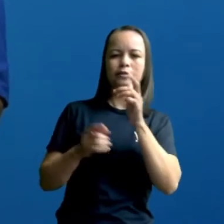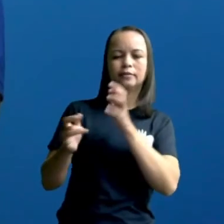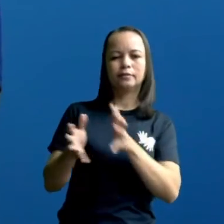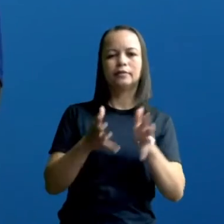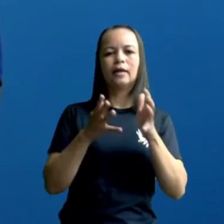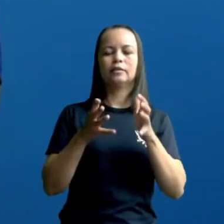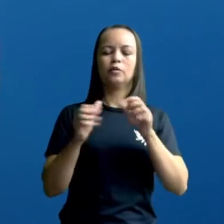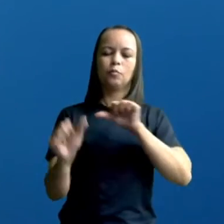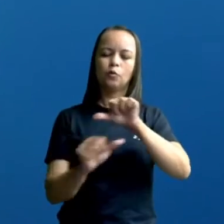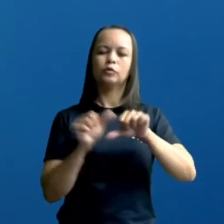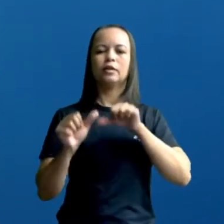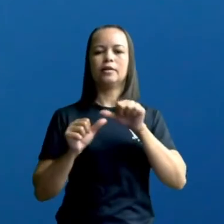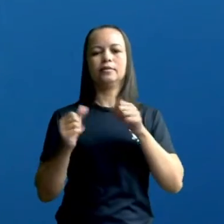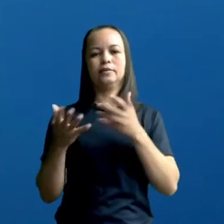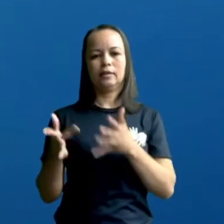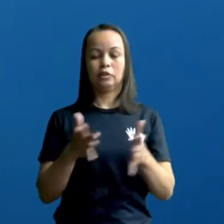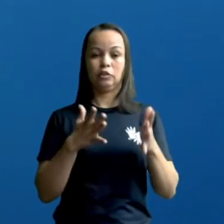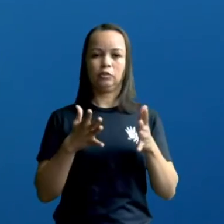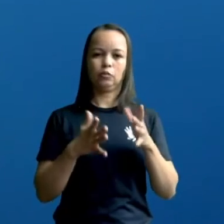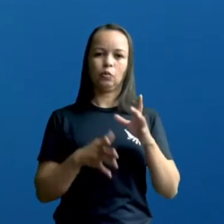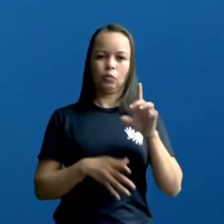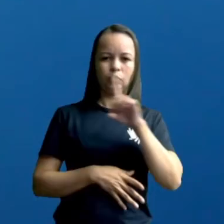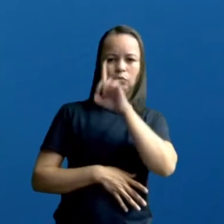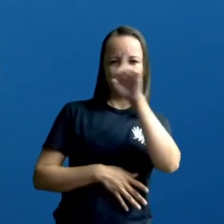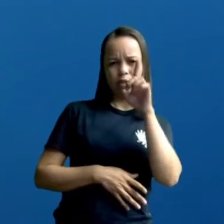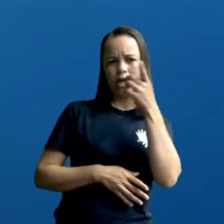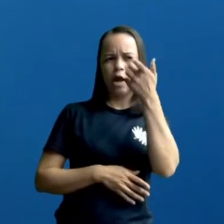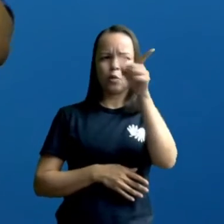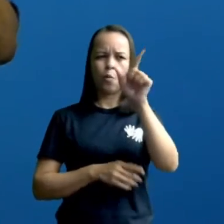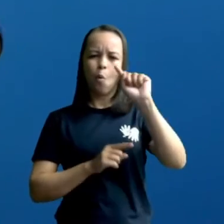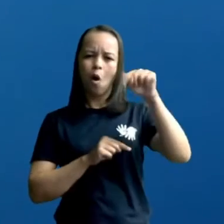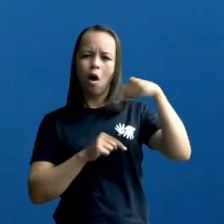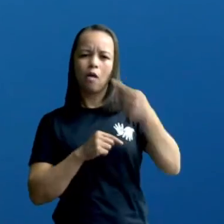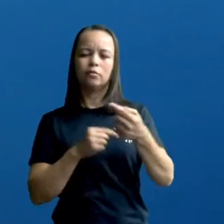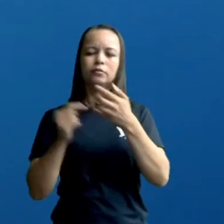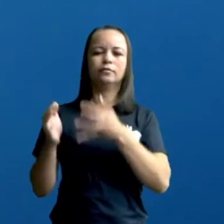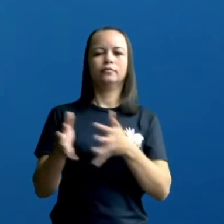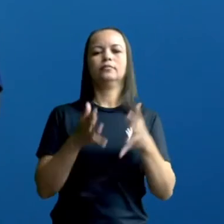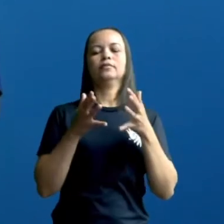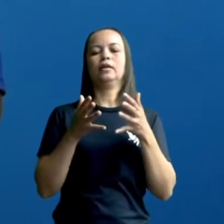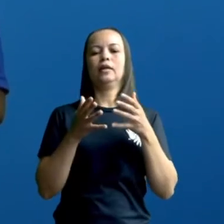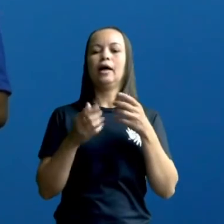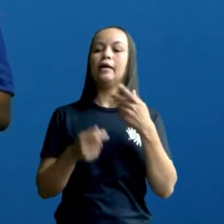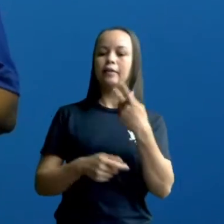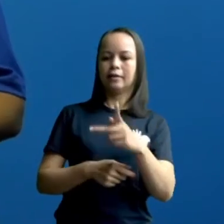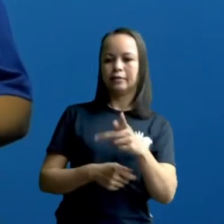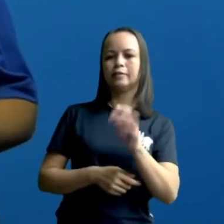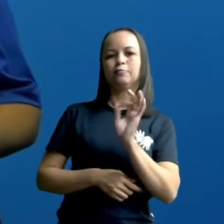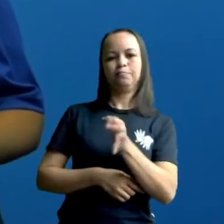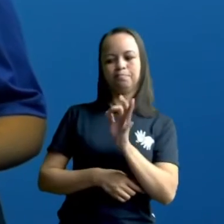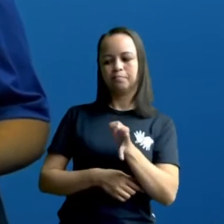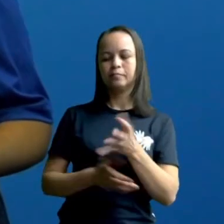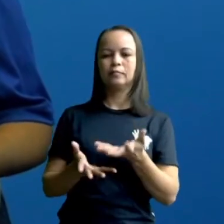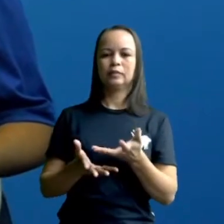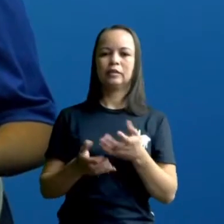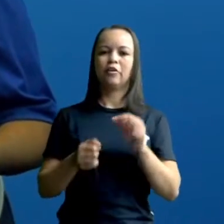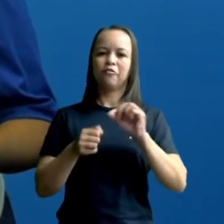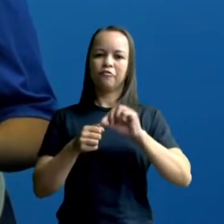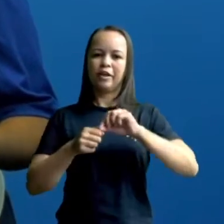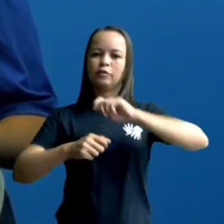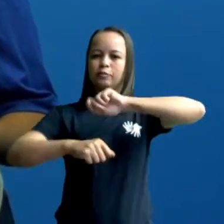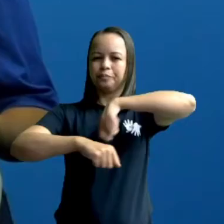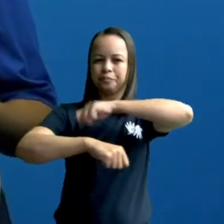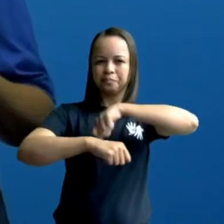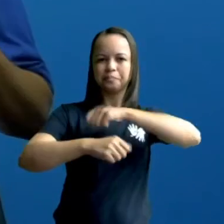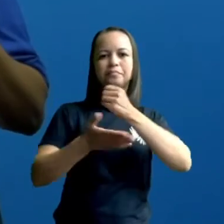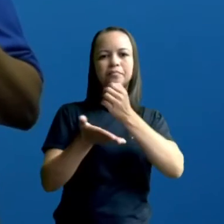de um jeito num dia, no outro, e aí vão seguindo até dizer, desse jeito assim, feito a receita de um bolo,